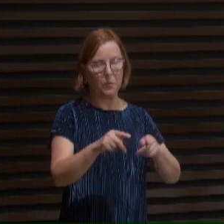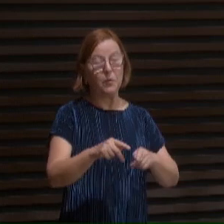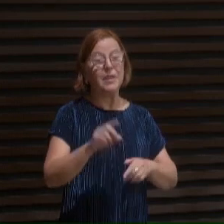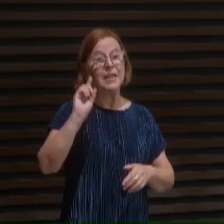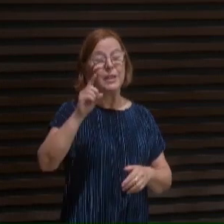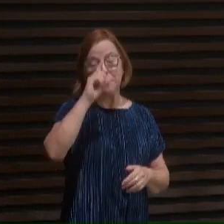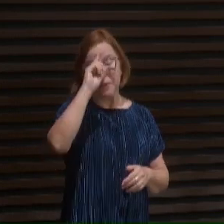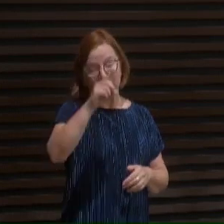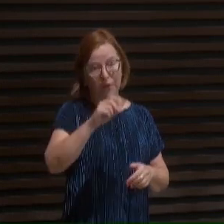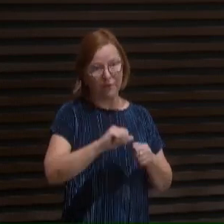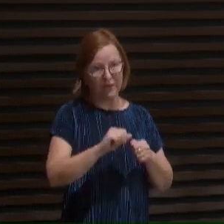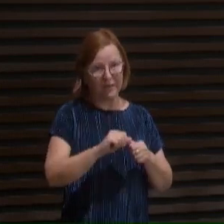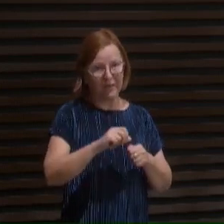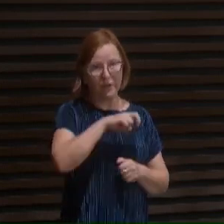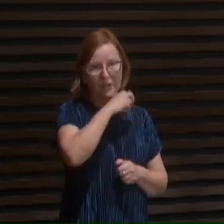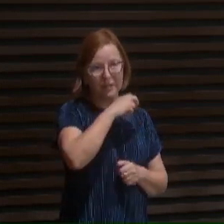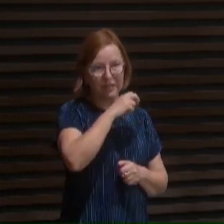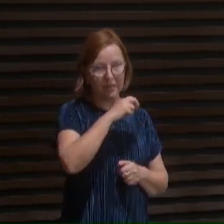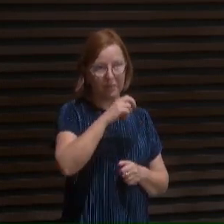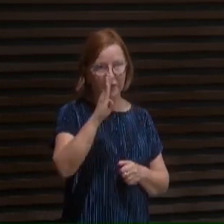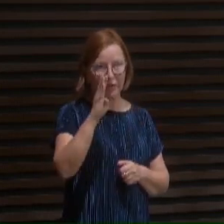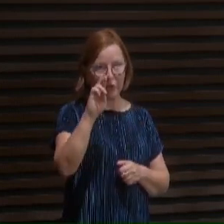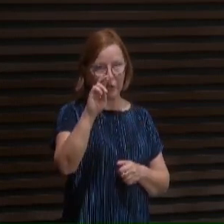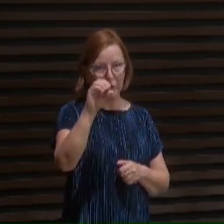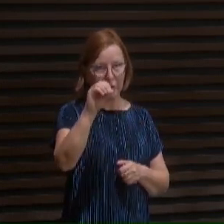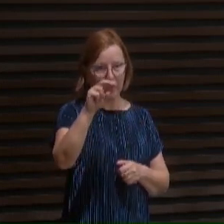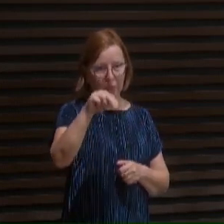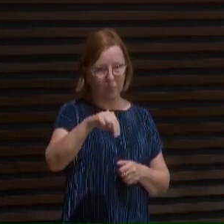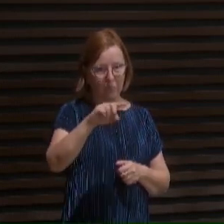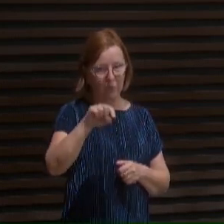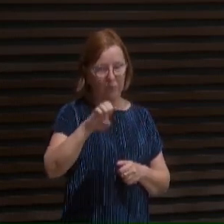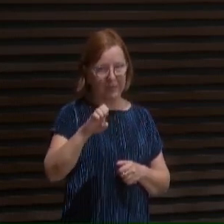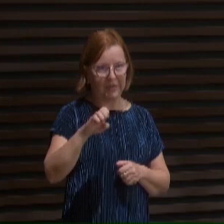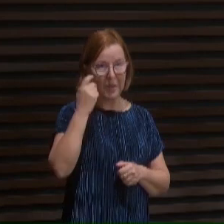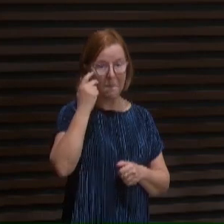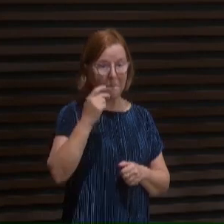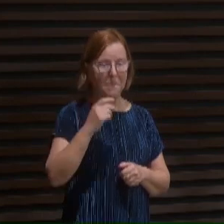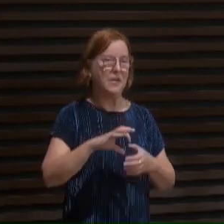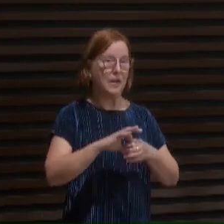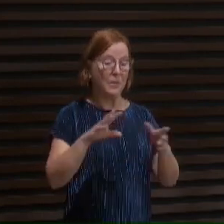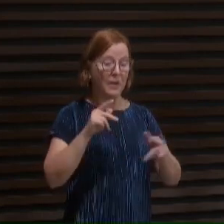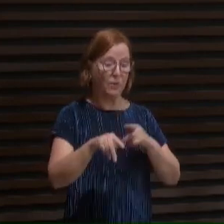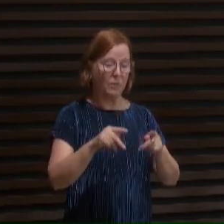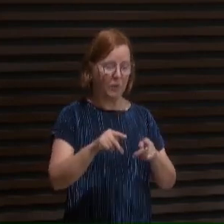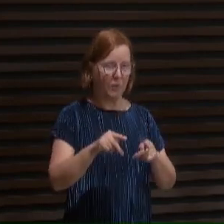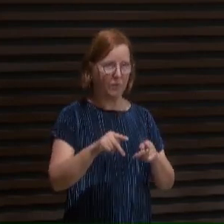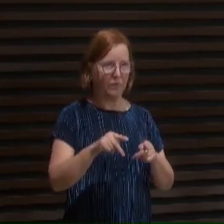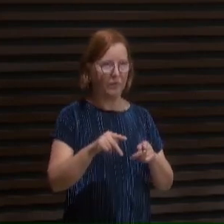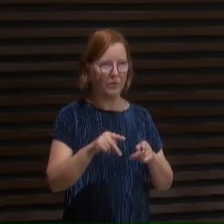deserto para libertar o povo dessa tendência maligna dos filhos das trevas, que é